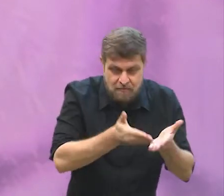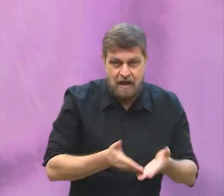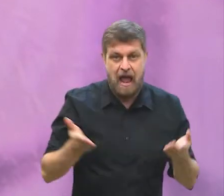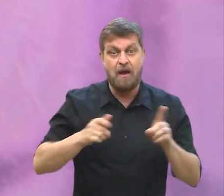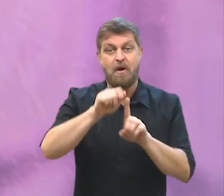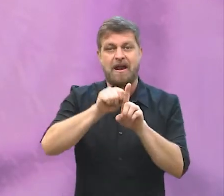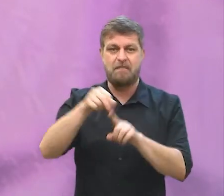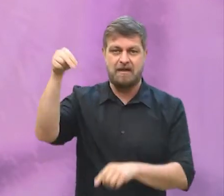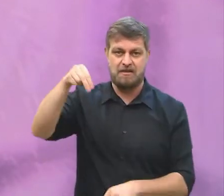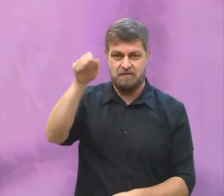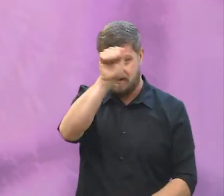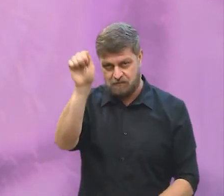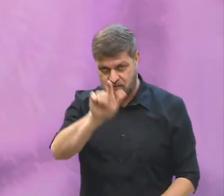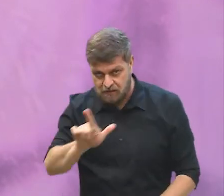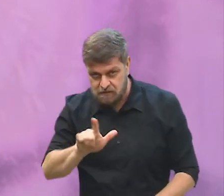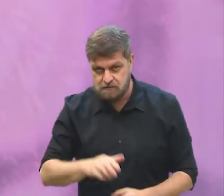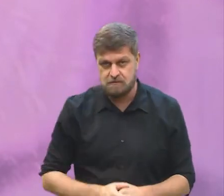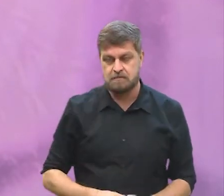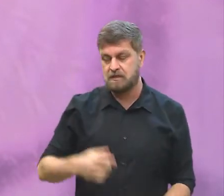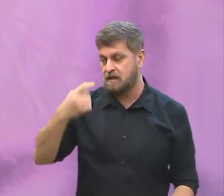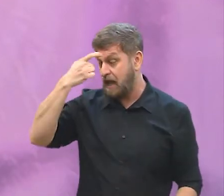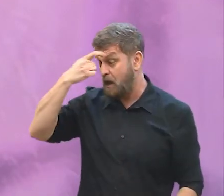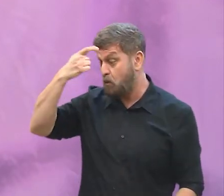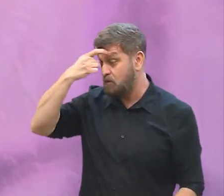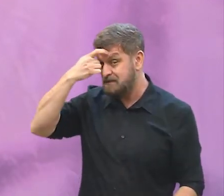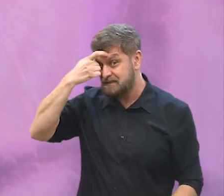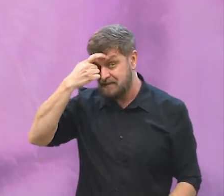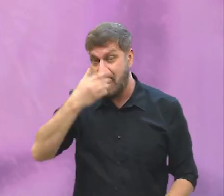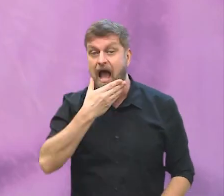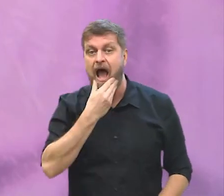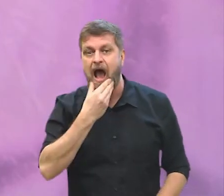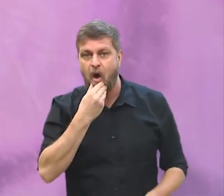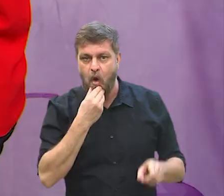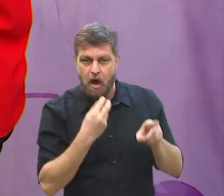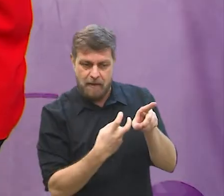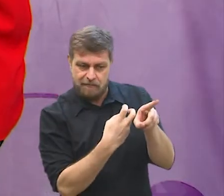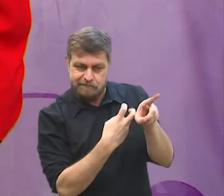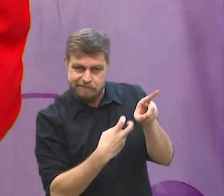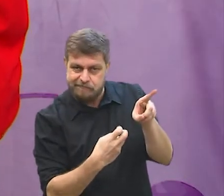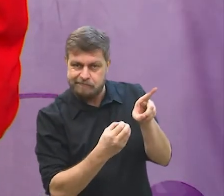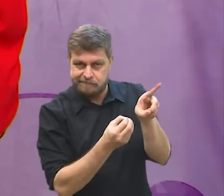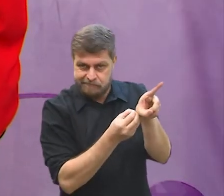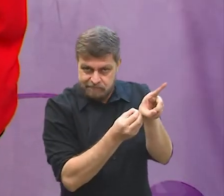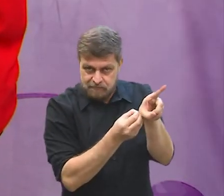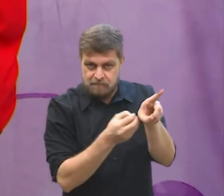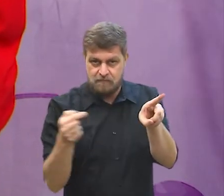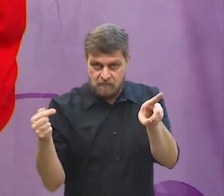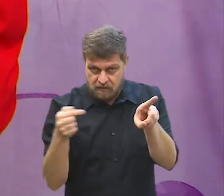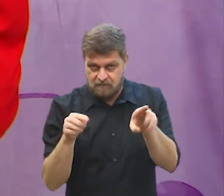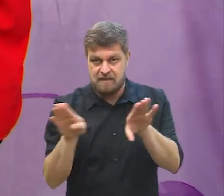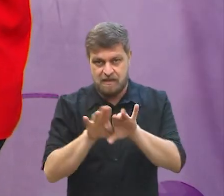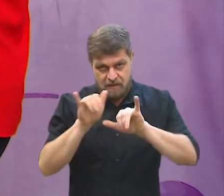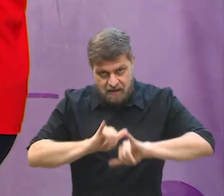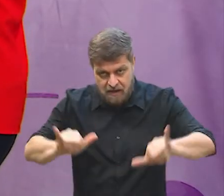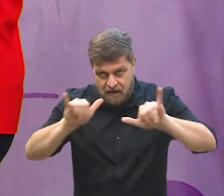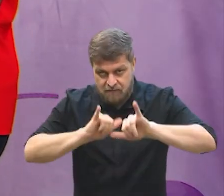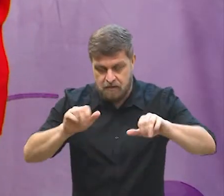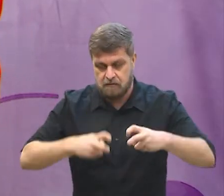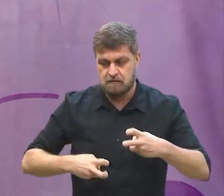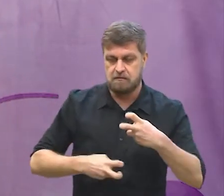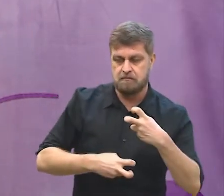aumento nos diagnósticos. Agora que o pessoal está voltando a fazer os seus check-ups, então as doenças vão aparecer.